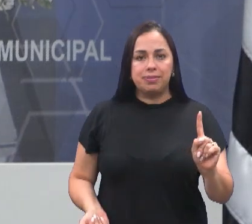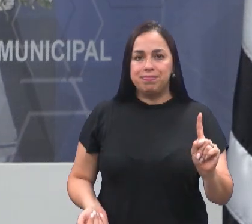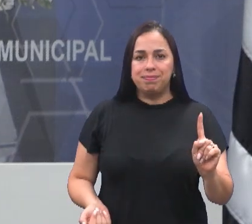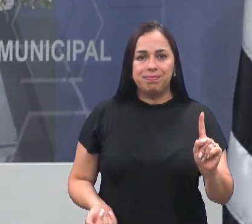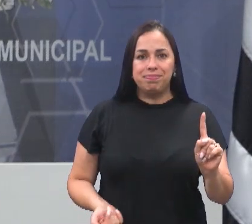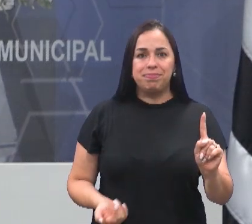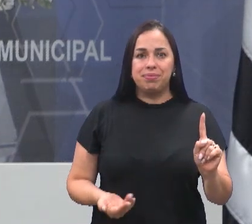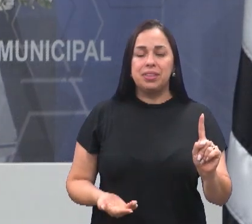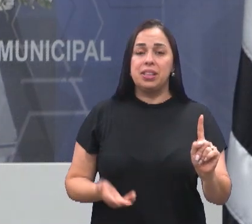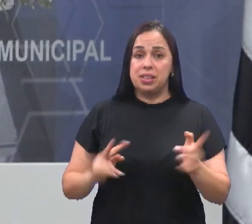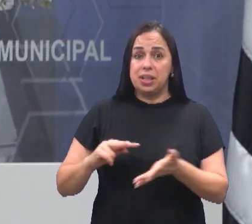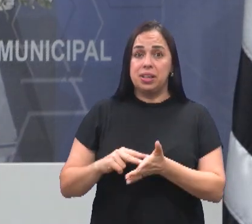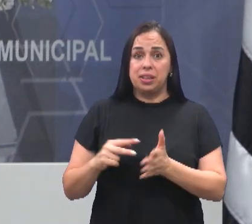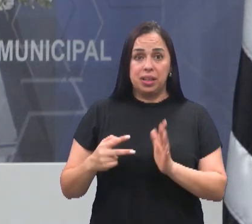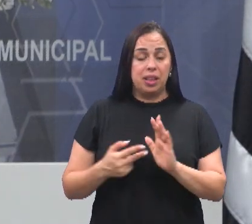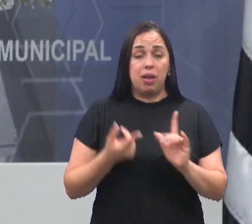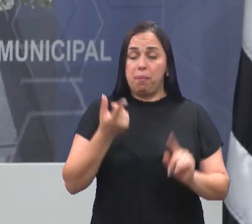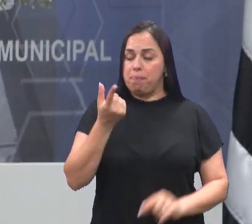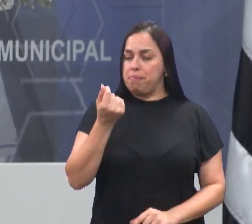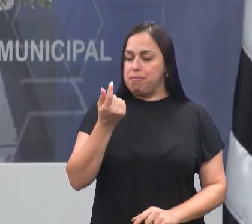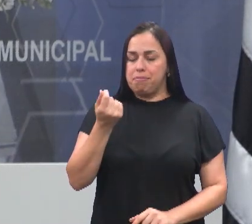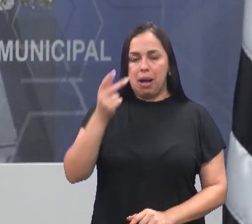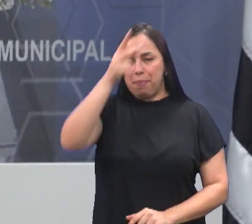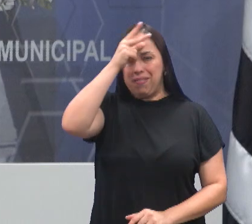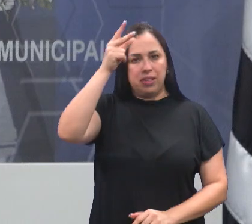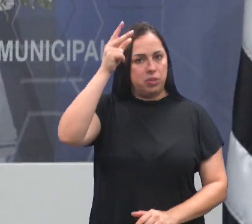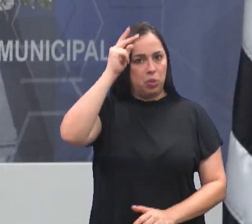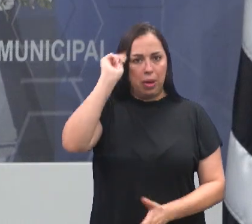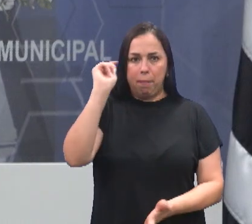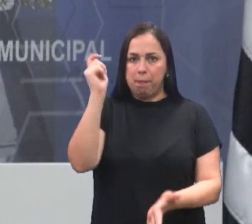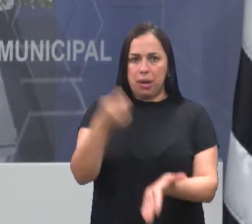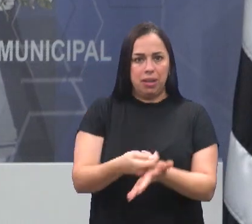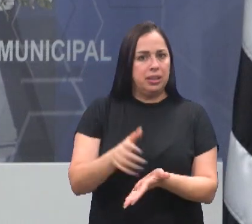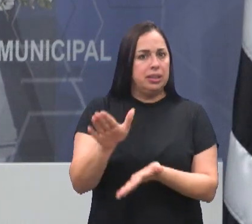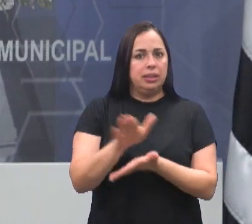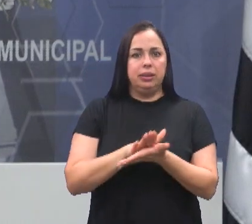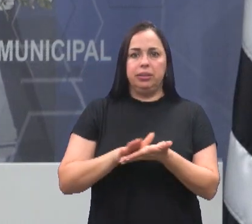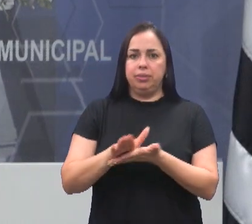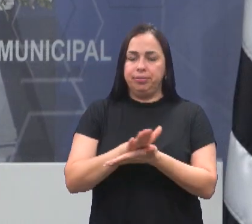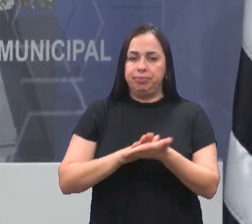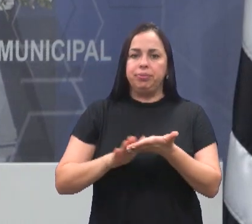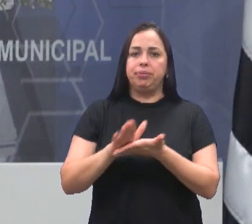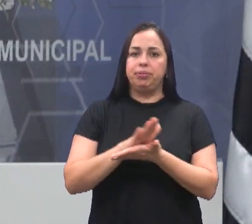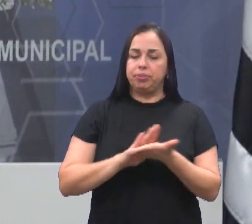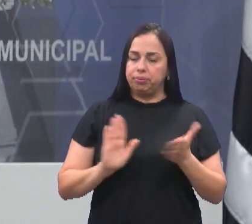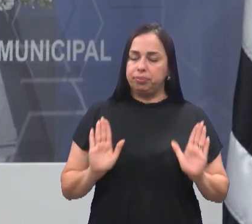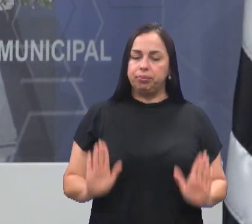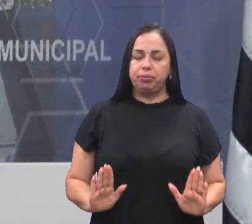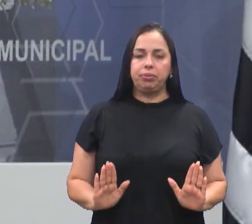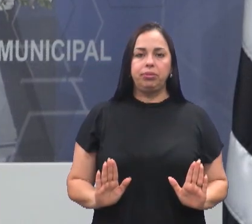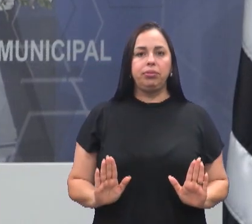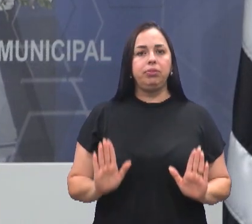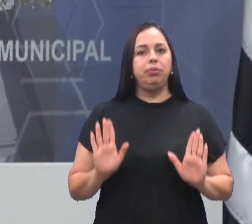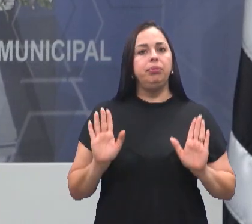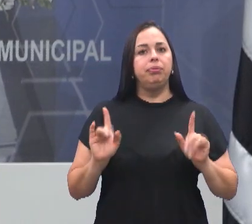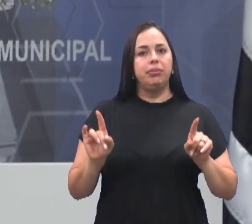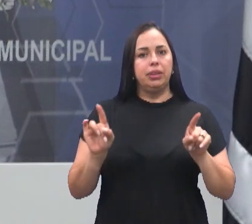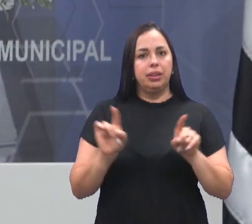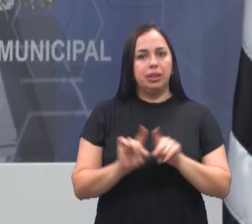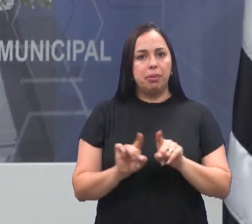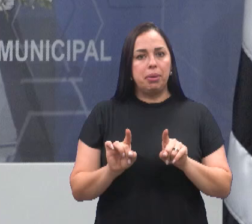né? Não tem custo, é um projeto que pode sair de prerrogativa dos vereadores. Por incrível que pareça, também